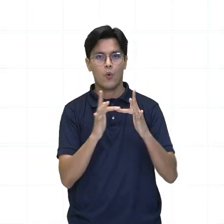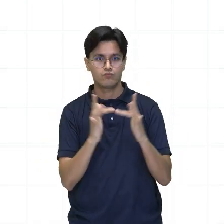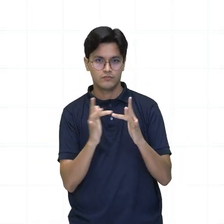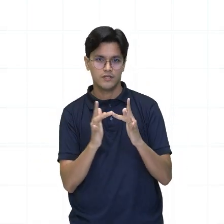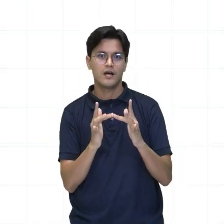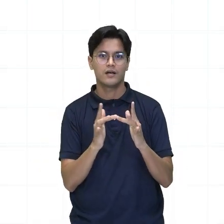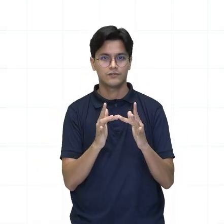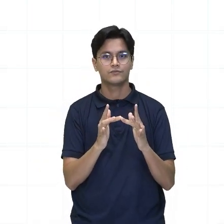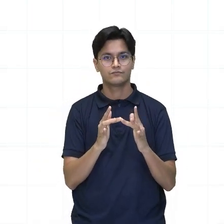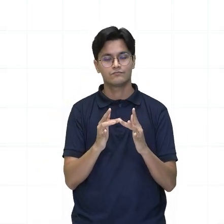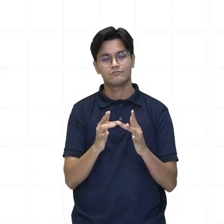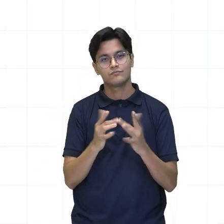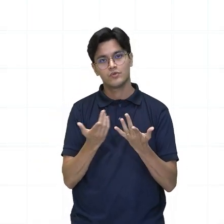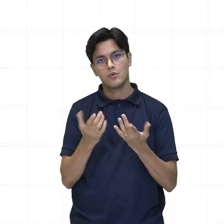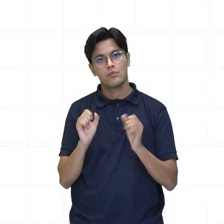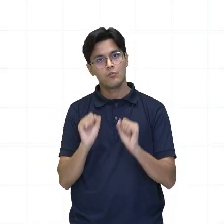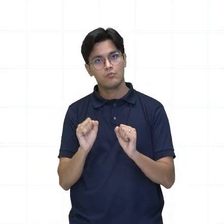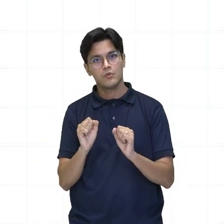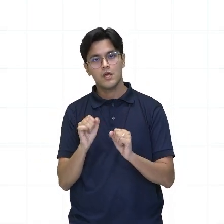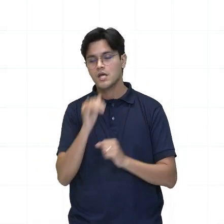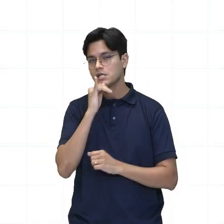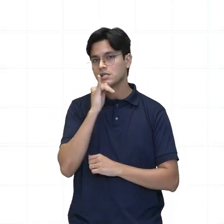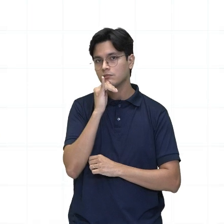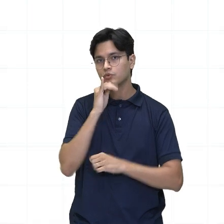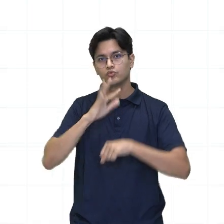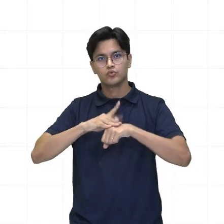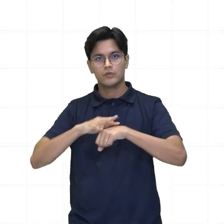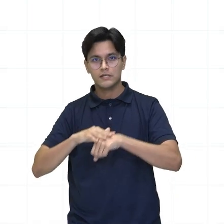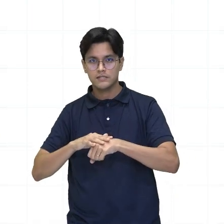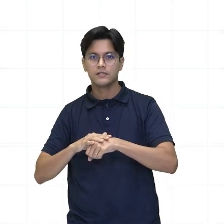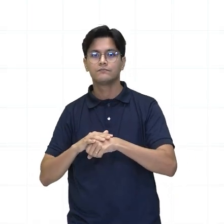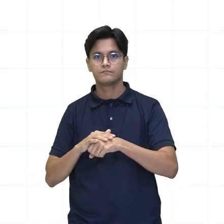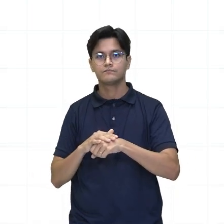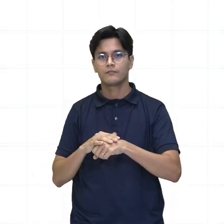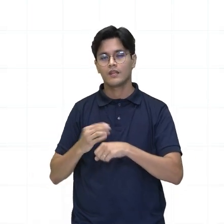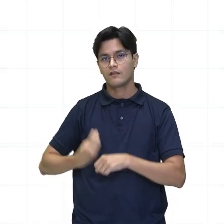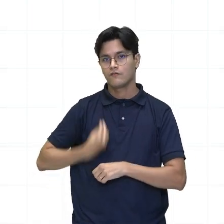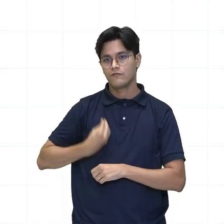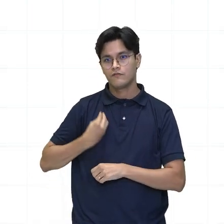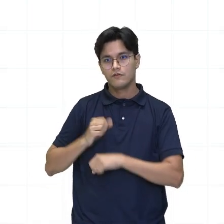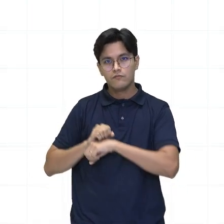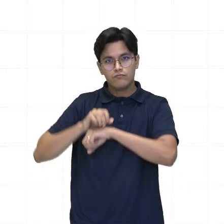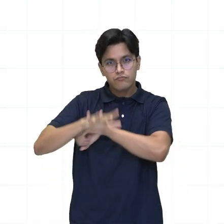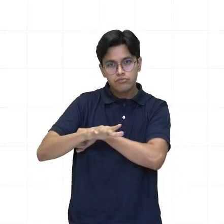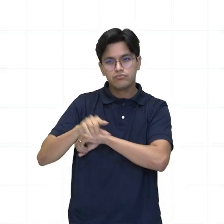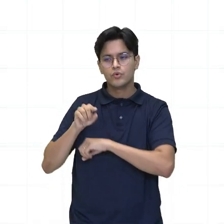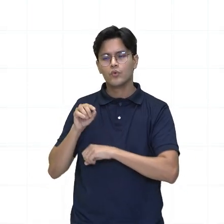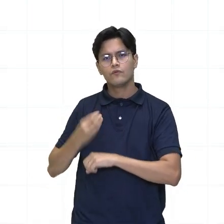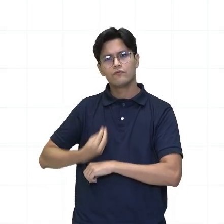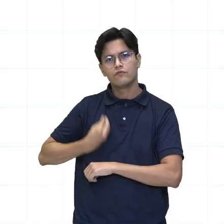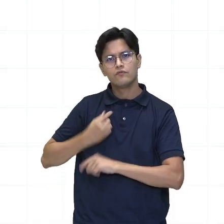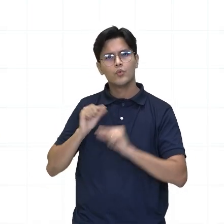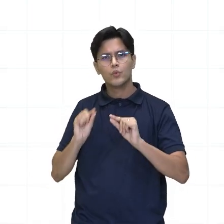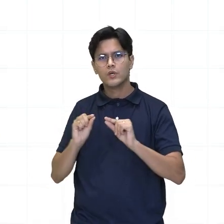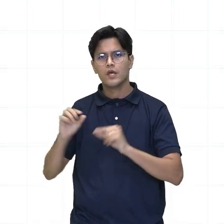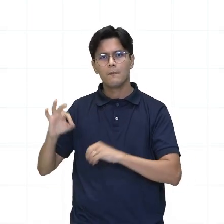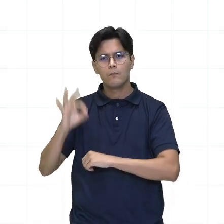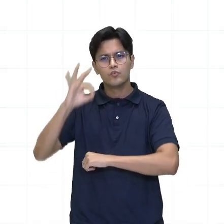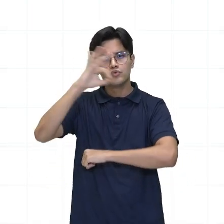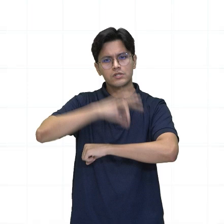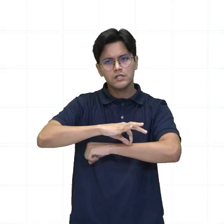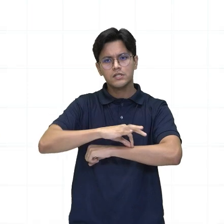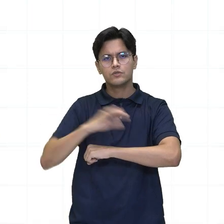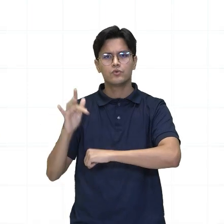mosquitos, hematófagos, que são aqueles que se alimentam de sangue, né? Como no caso do Aedes, do Anopheles e do Culex,